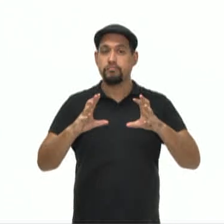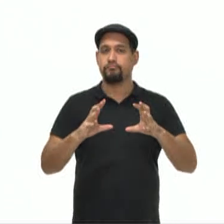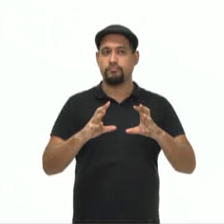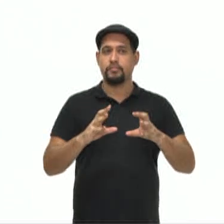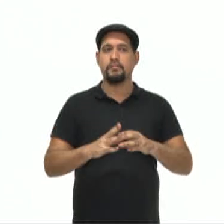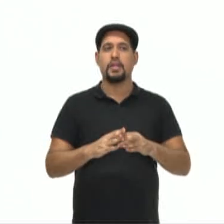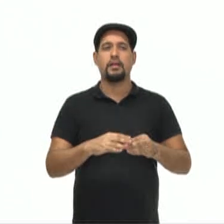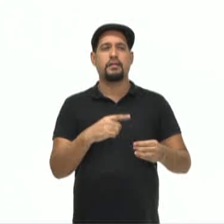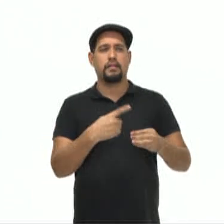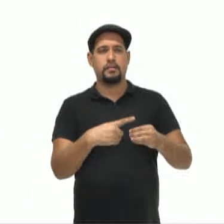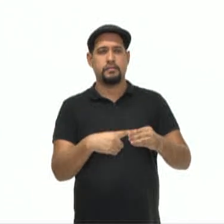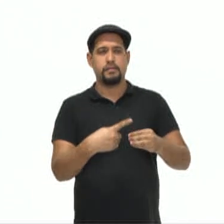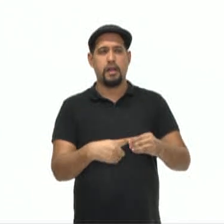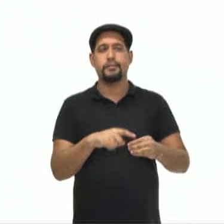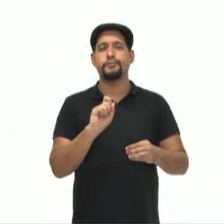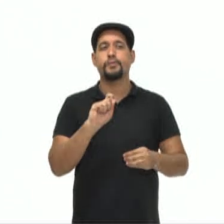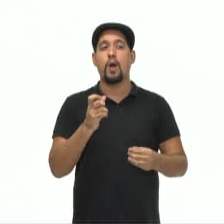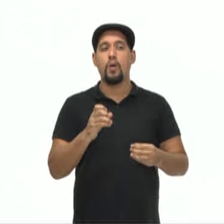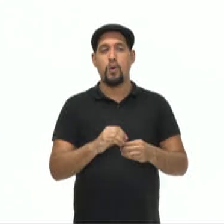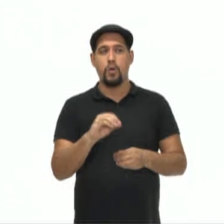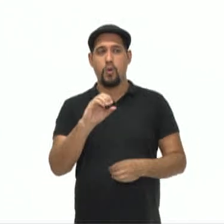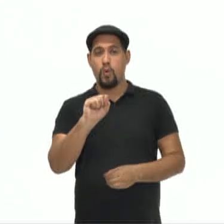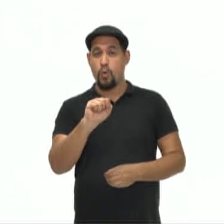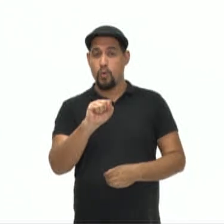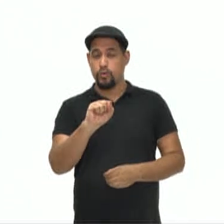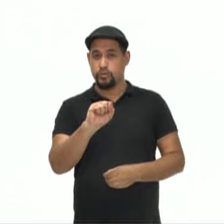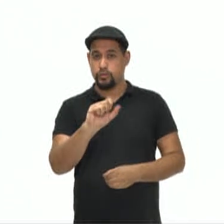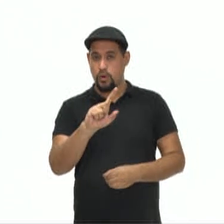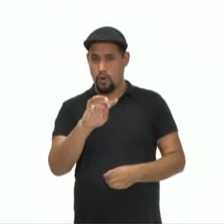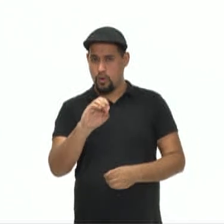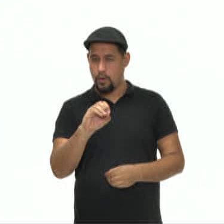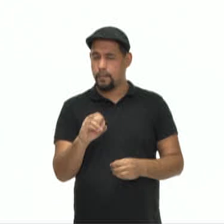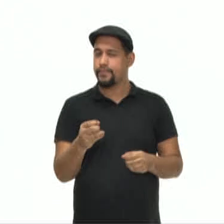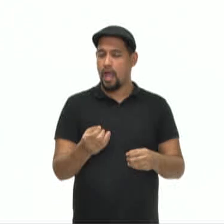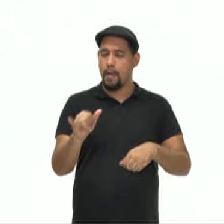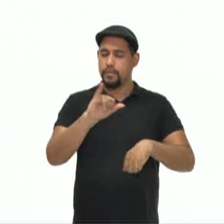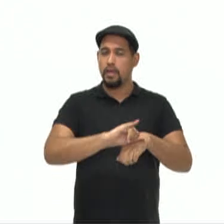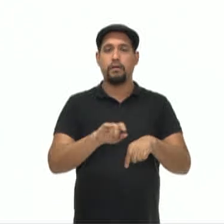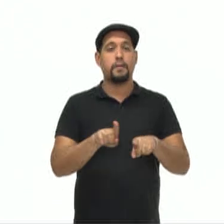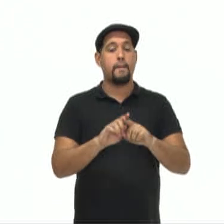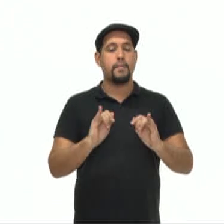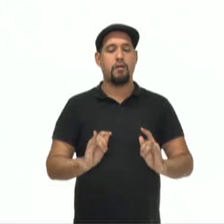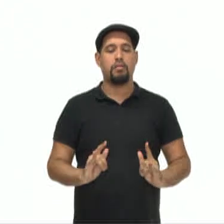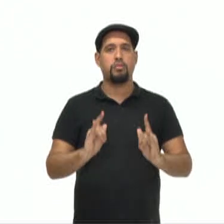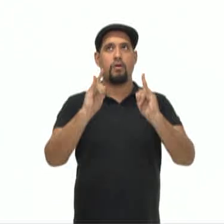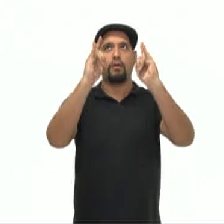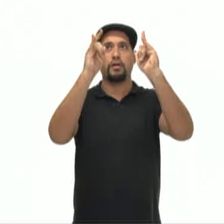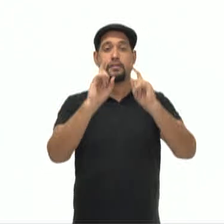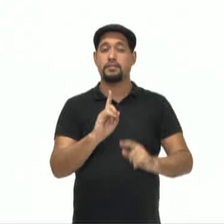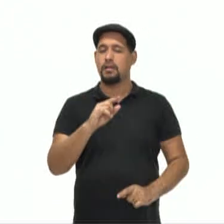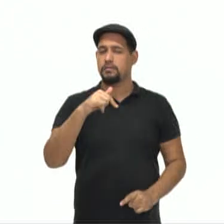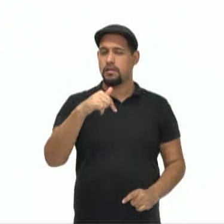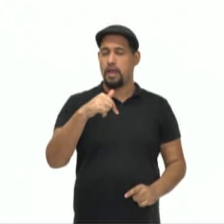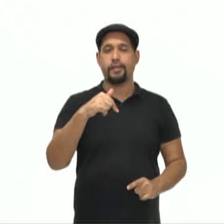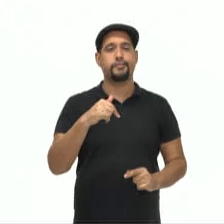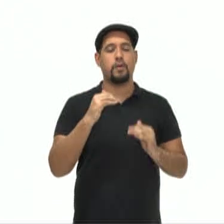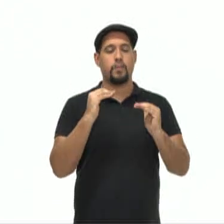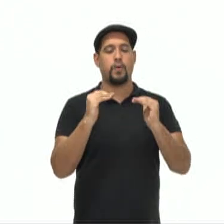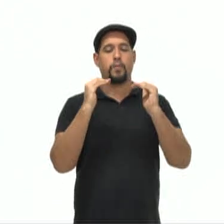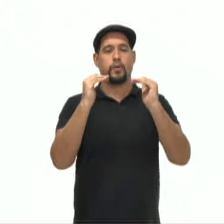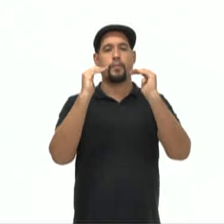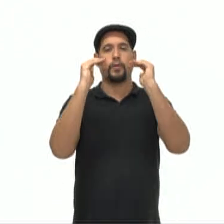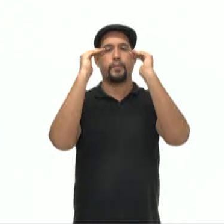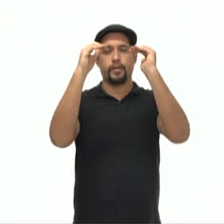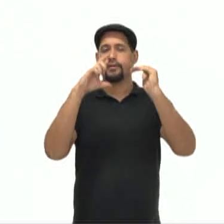Oslo, tá? Que é a capital da Noruega, em frente à torre de 17 andares que abriga dependências